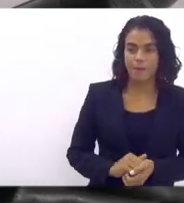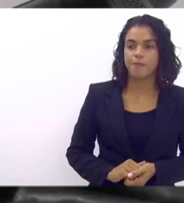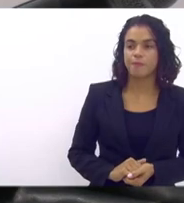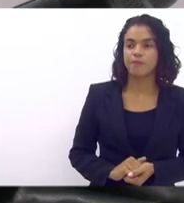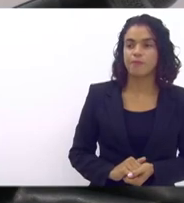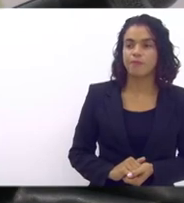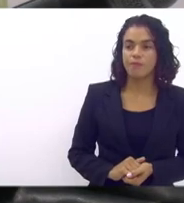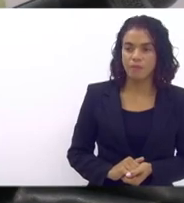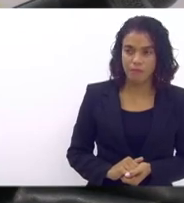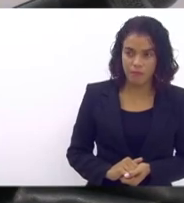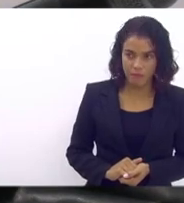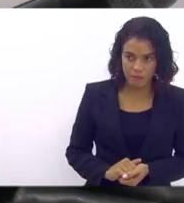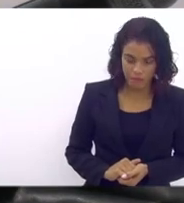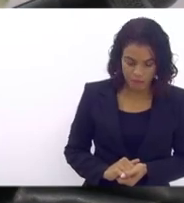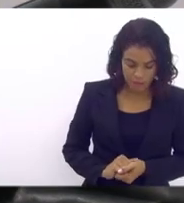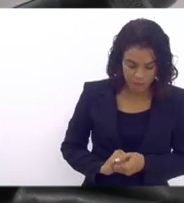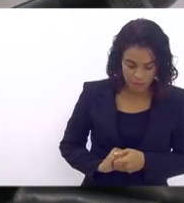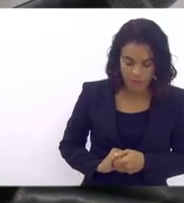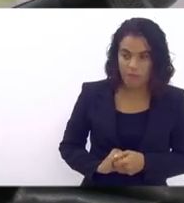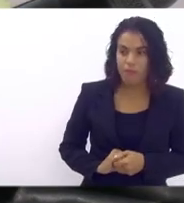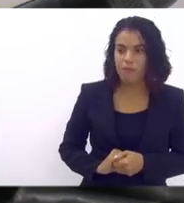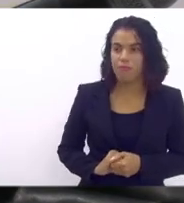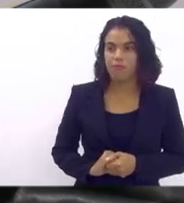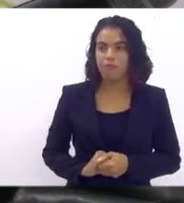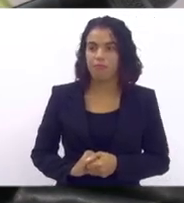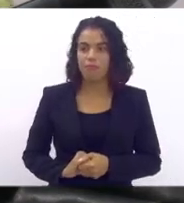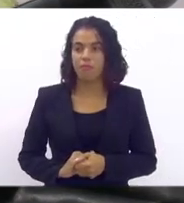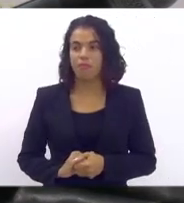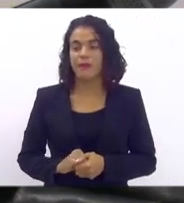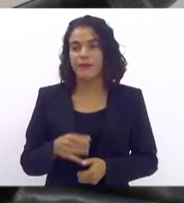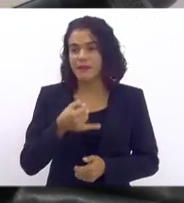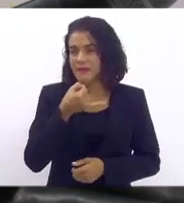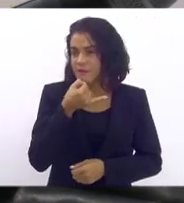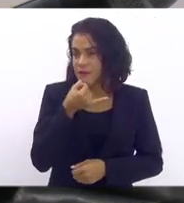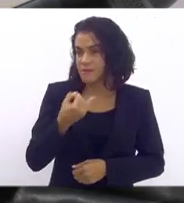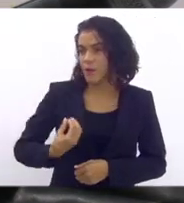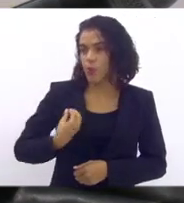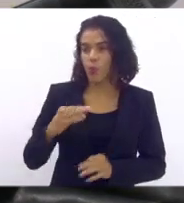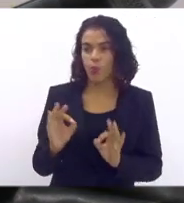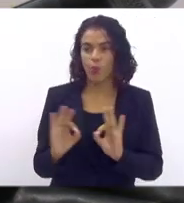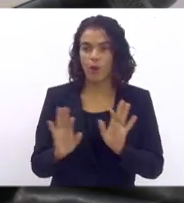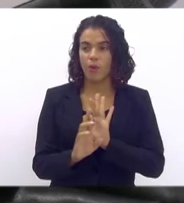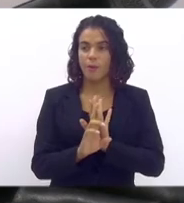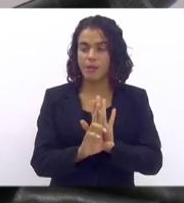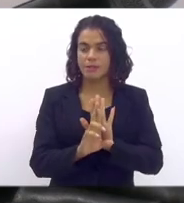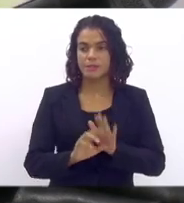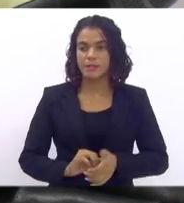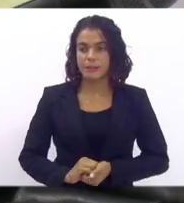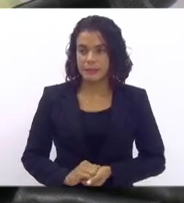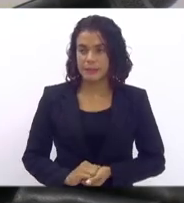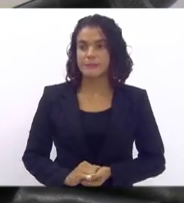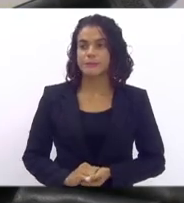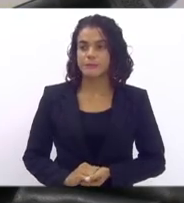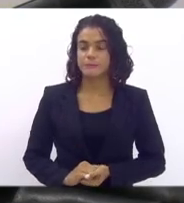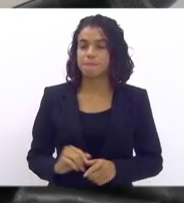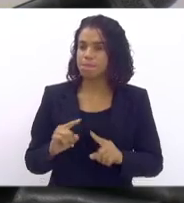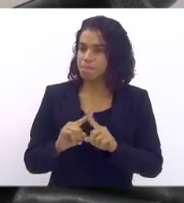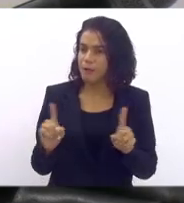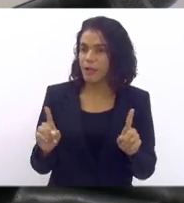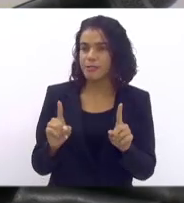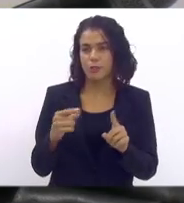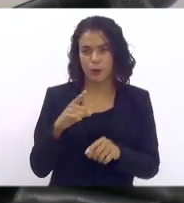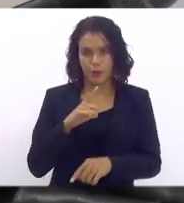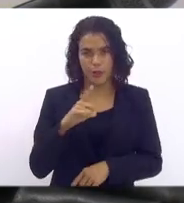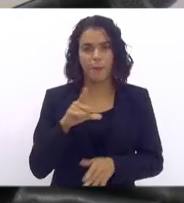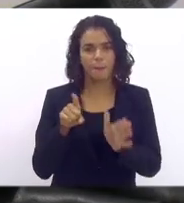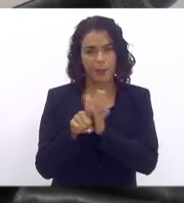preliminar tá me falando que o representante não tá aqui infelizmente tinha feito várias perguntas para eles Mas o que eu queria dizer que tenho perguntas